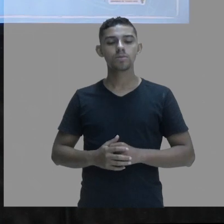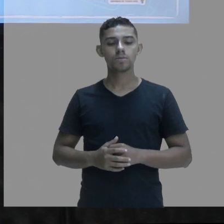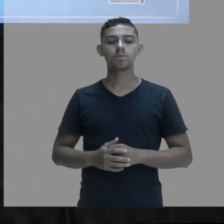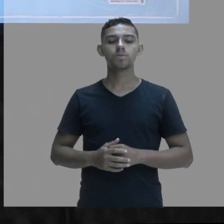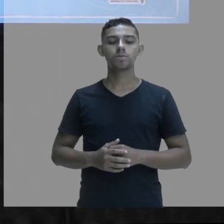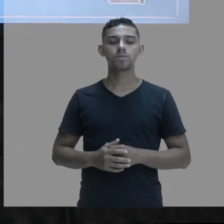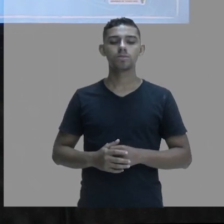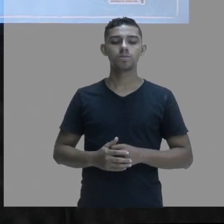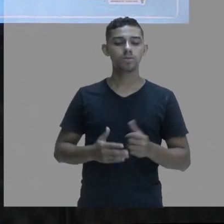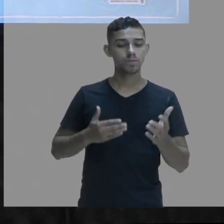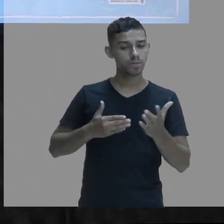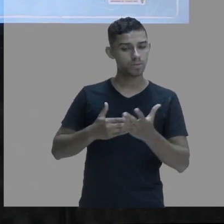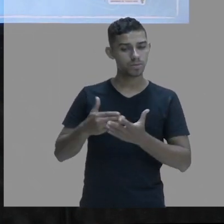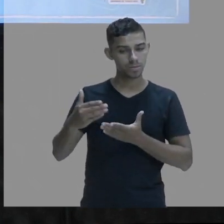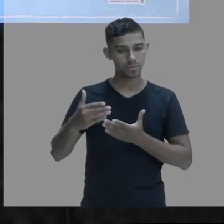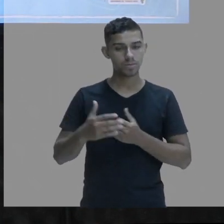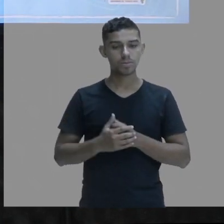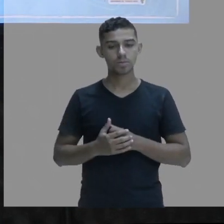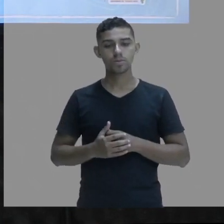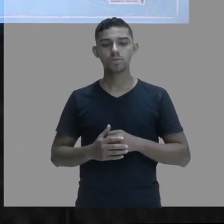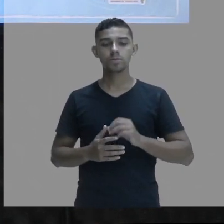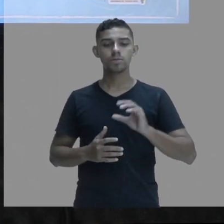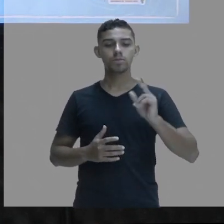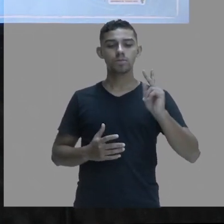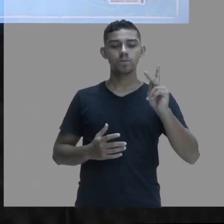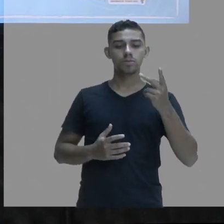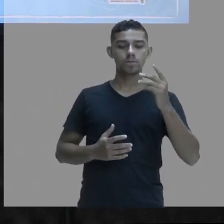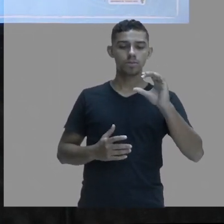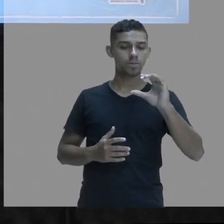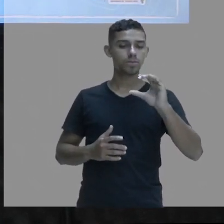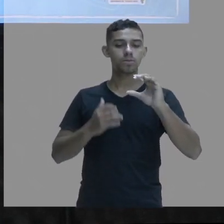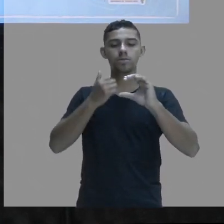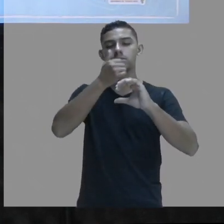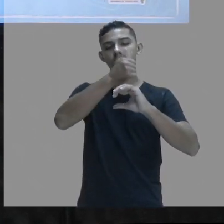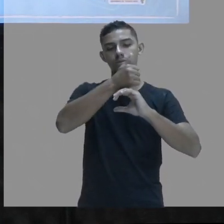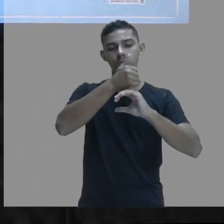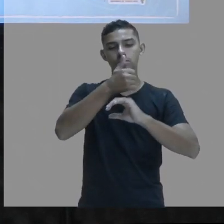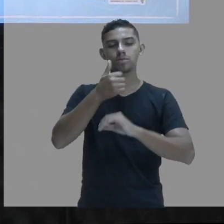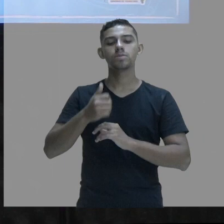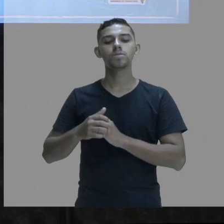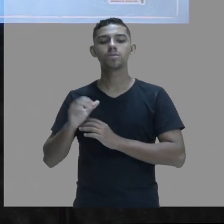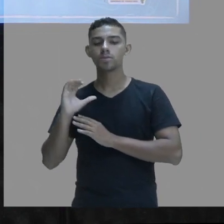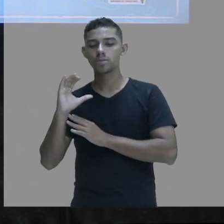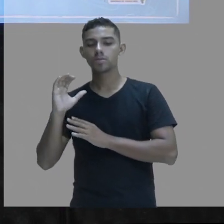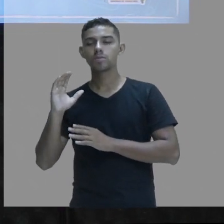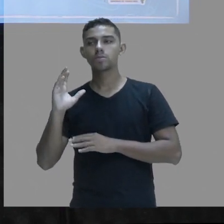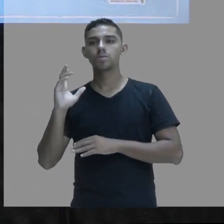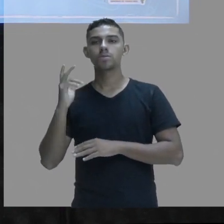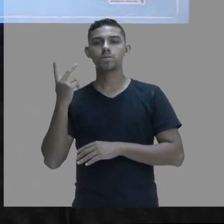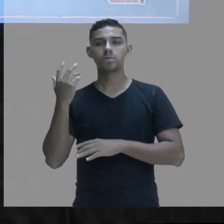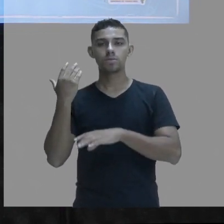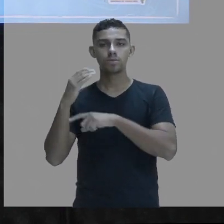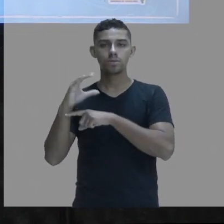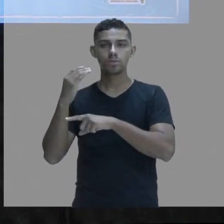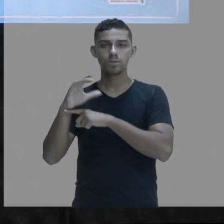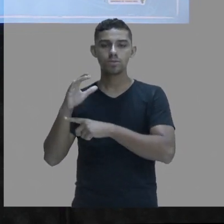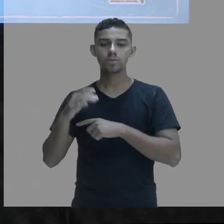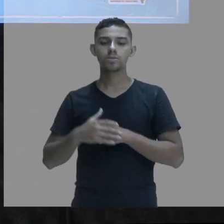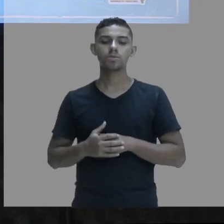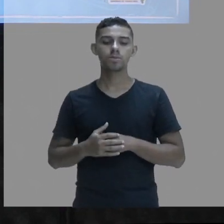os carbonos iniciais, ou seja, entre os carbonos 1 e 2. Menor número, 1. Por